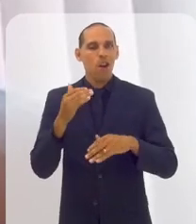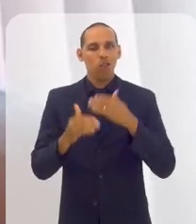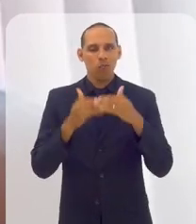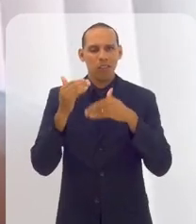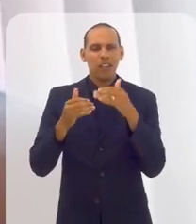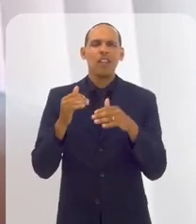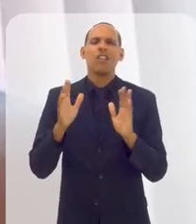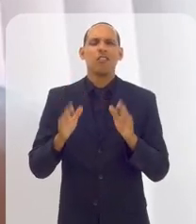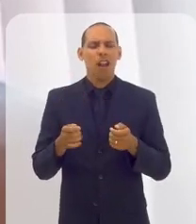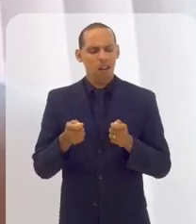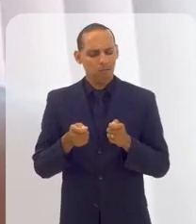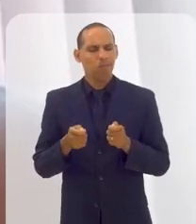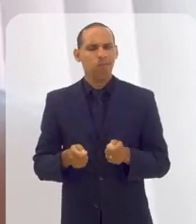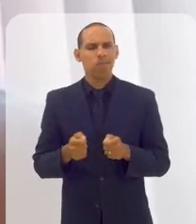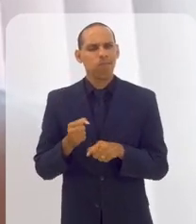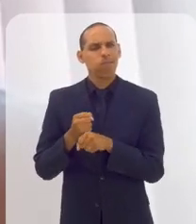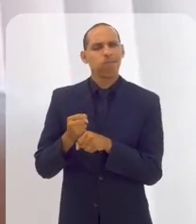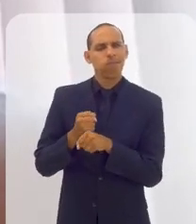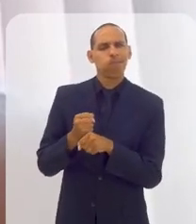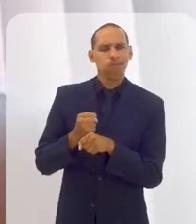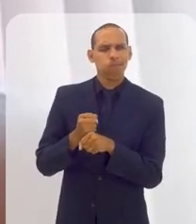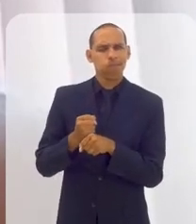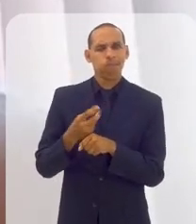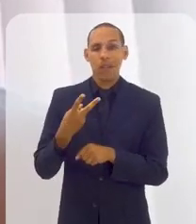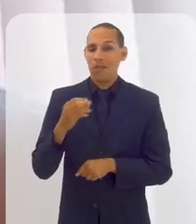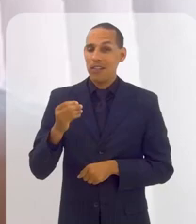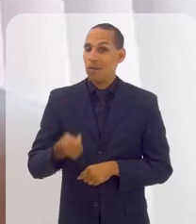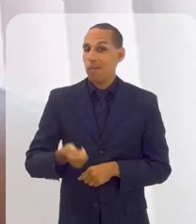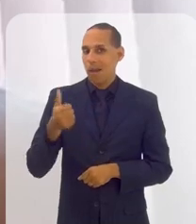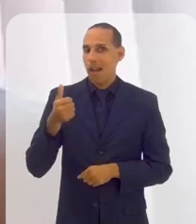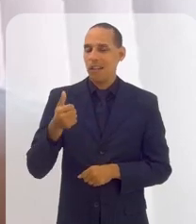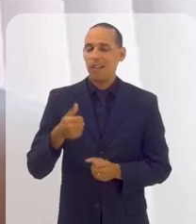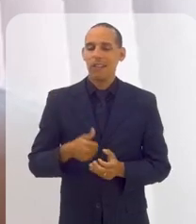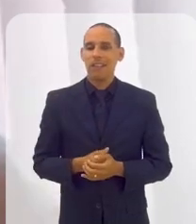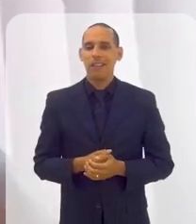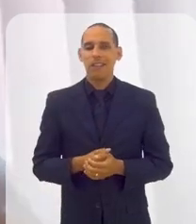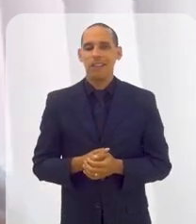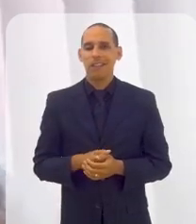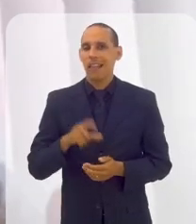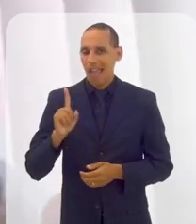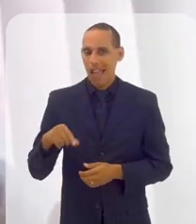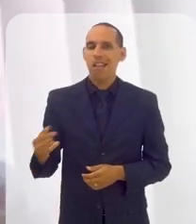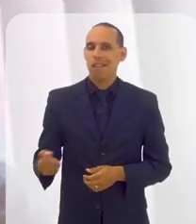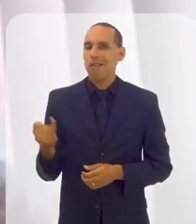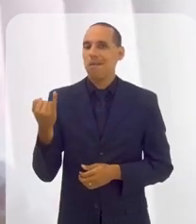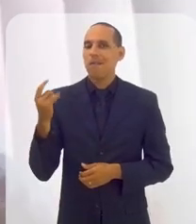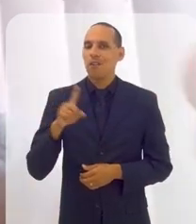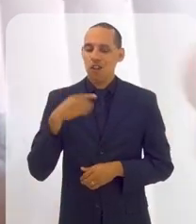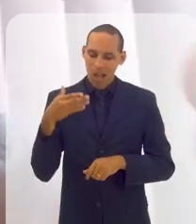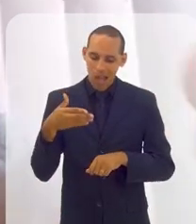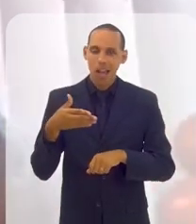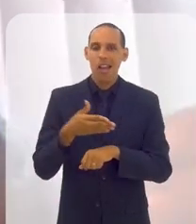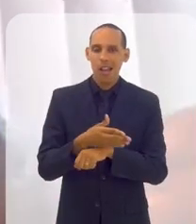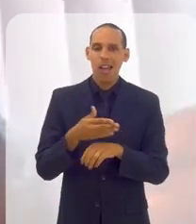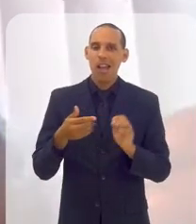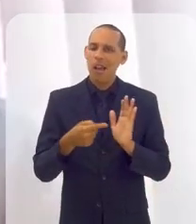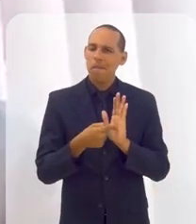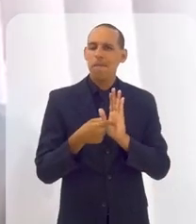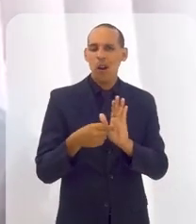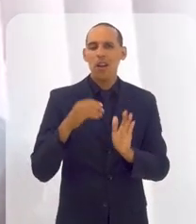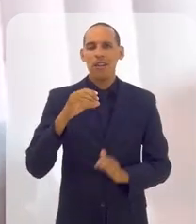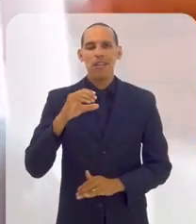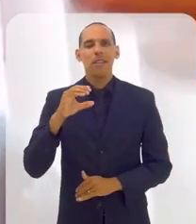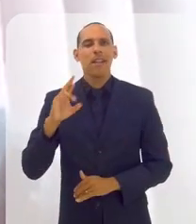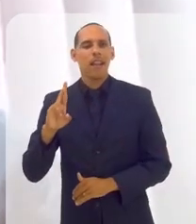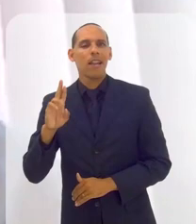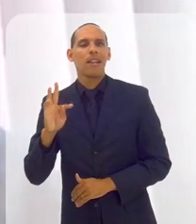participar desse fórum que já está consolidado, repito, com quase 20 anos de existência, é uma é importante para